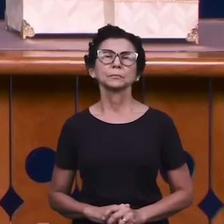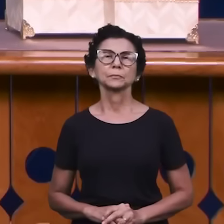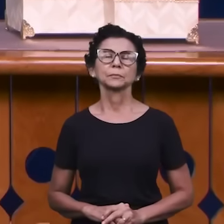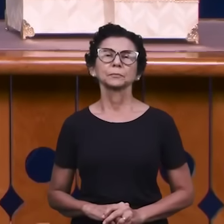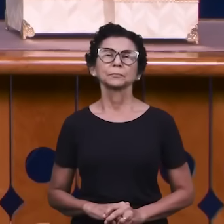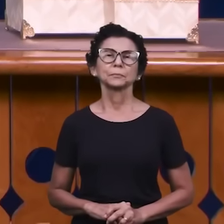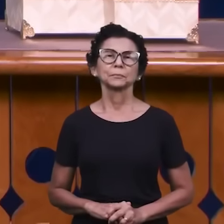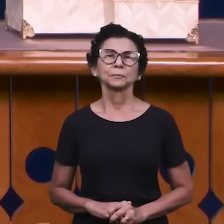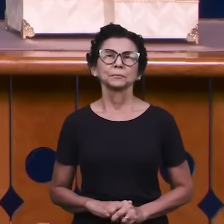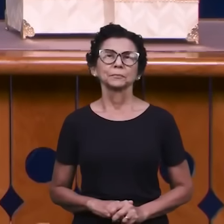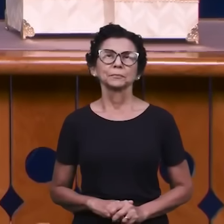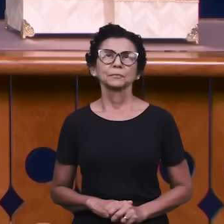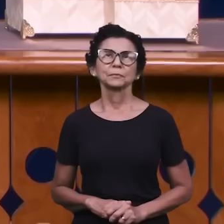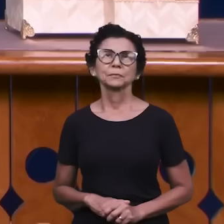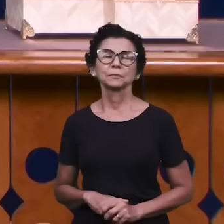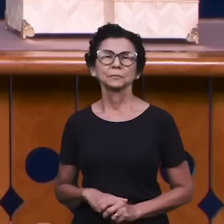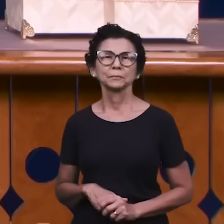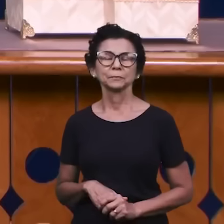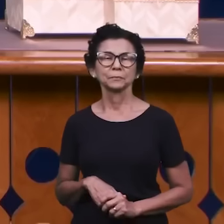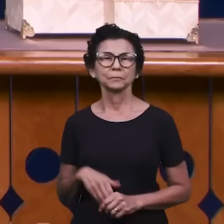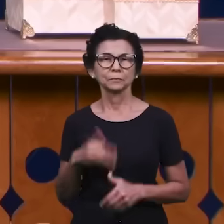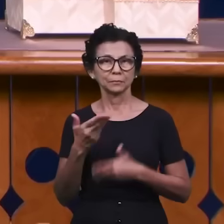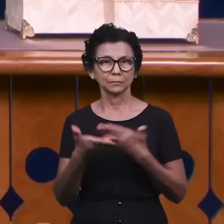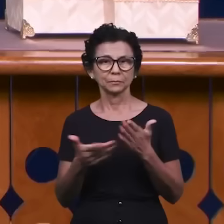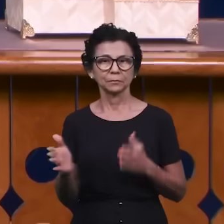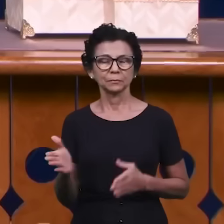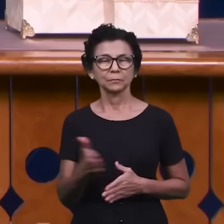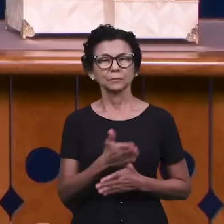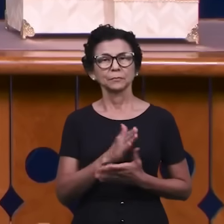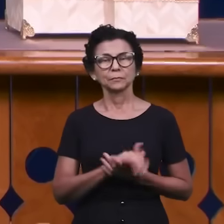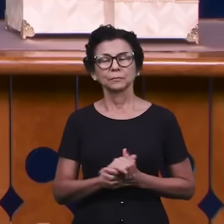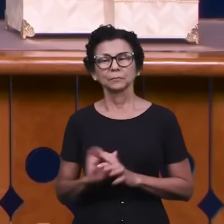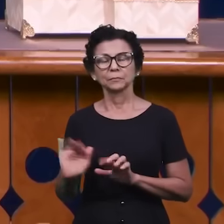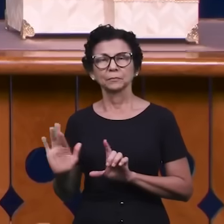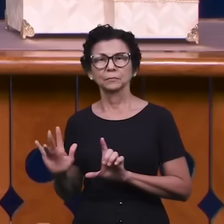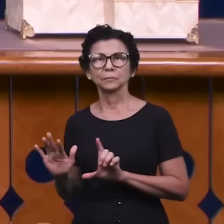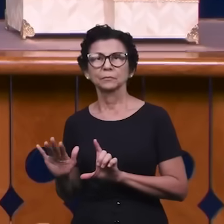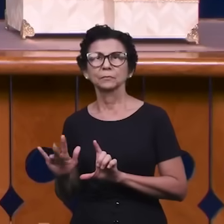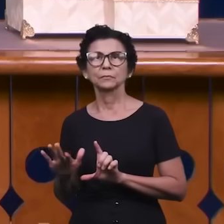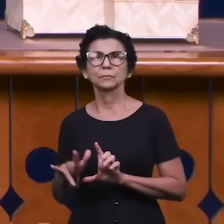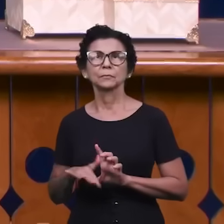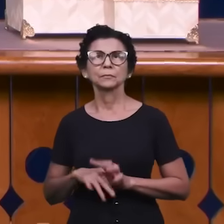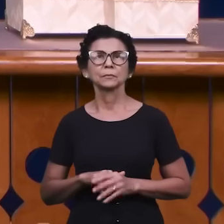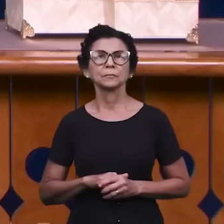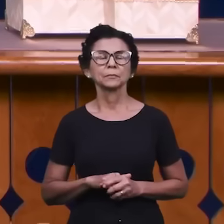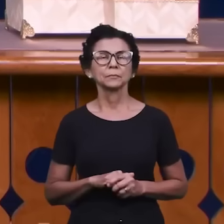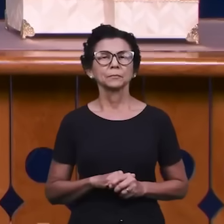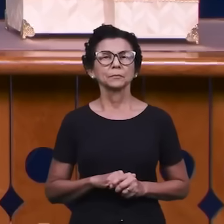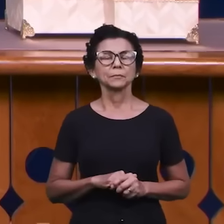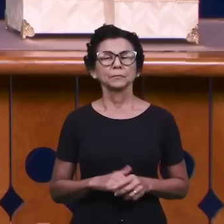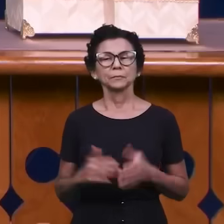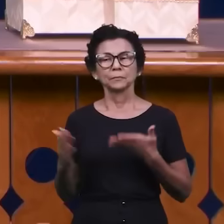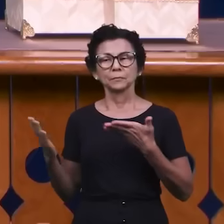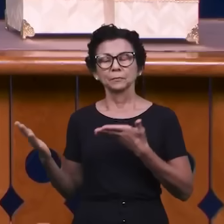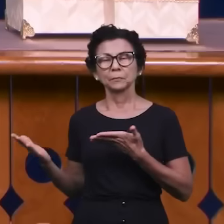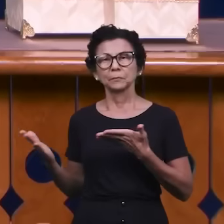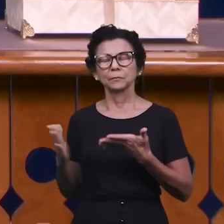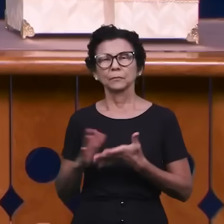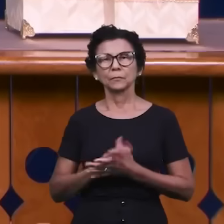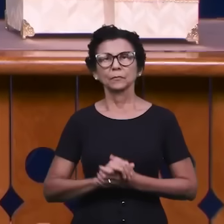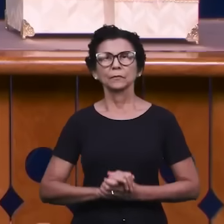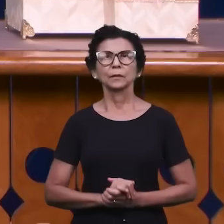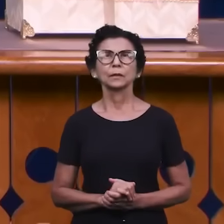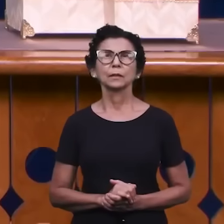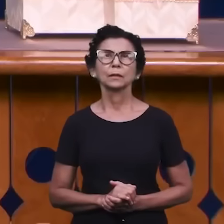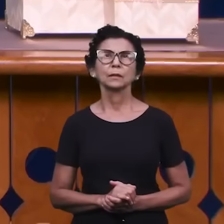essa assistência. Em seguida, nós temos um outro QR Code que está sendo apresentado. Esse QR Code é